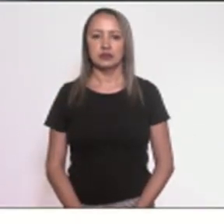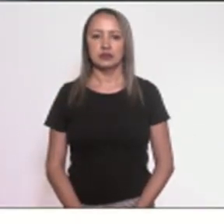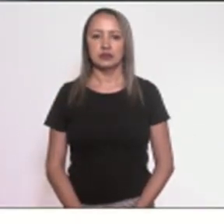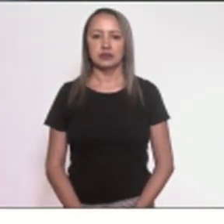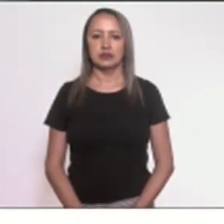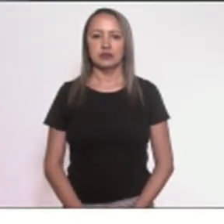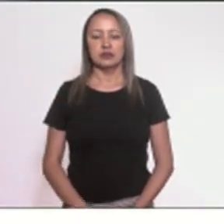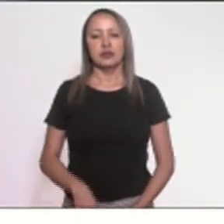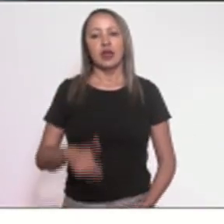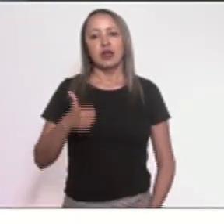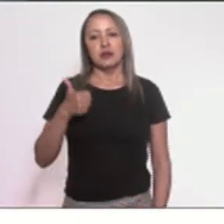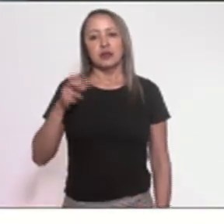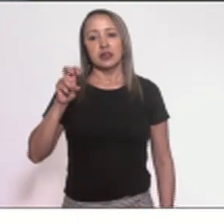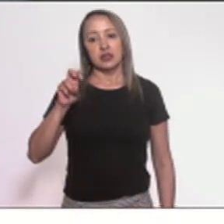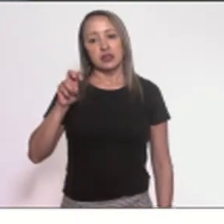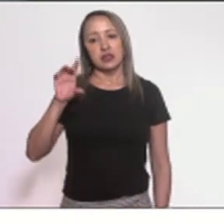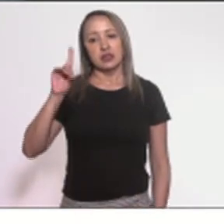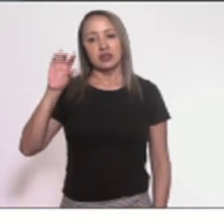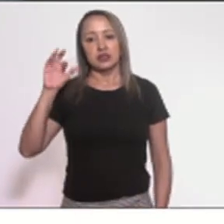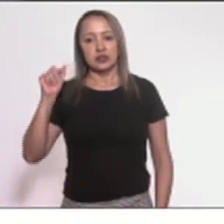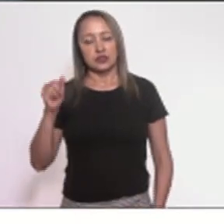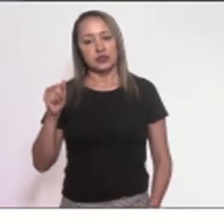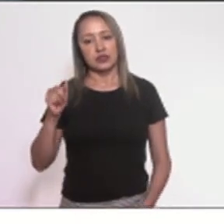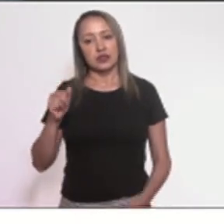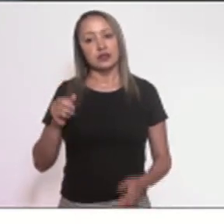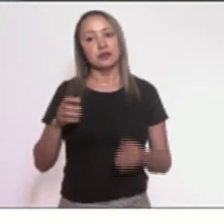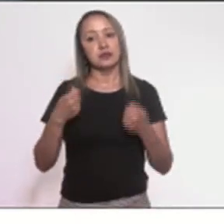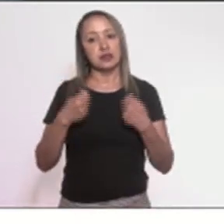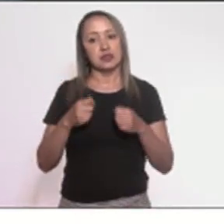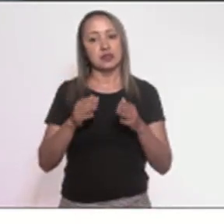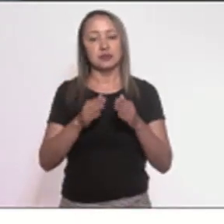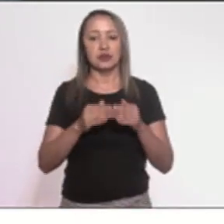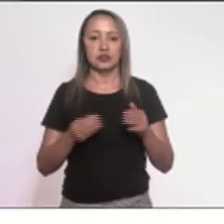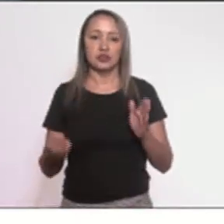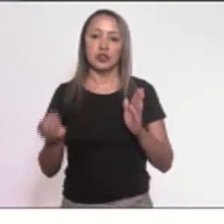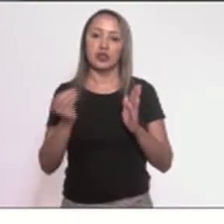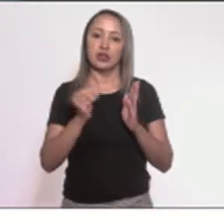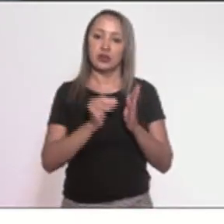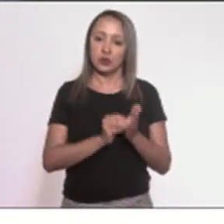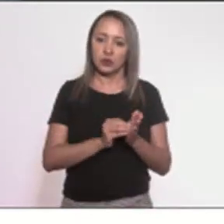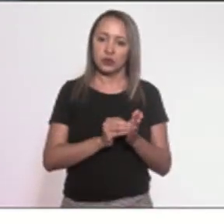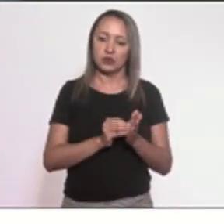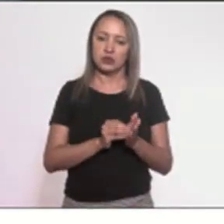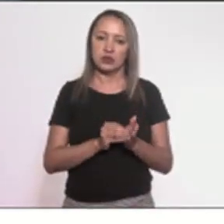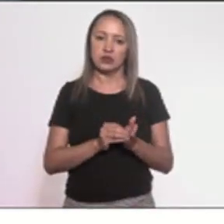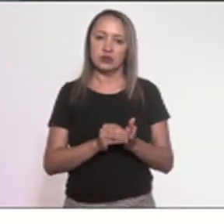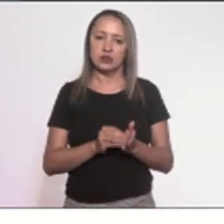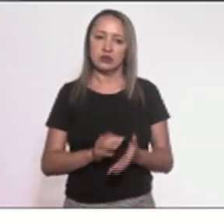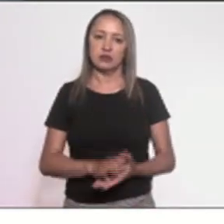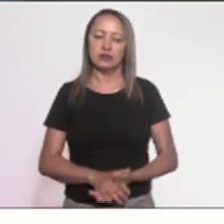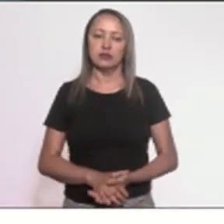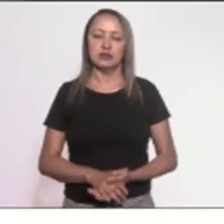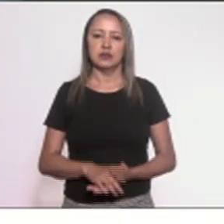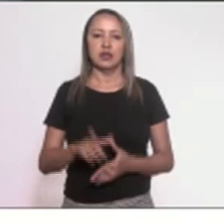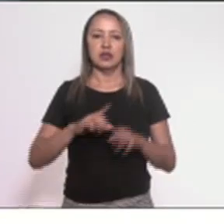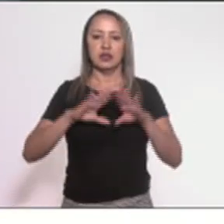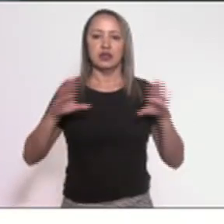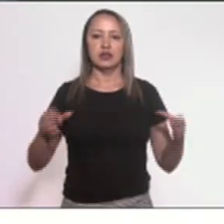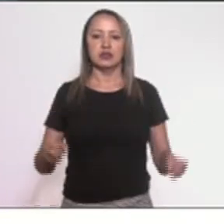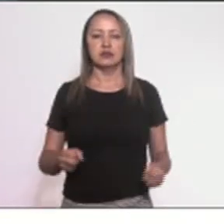Passado 15 dias, tem que pedir a inclusão para poder aqui, colocar. 4819, há sobre a mesa o